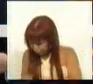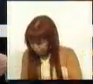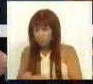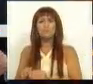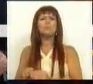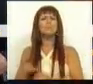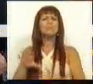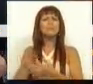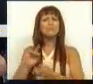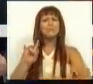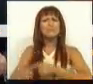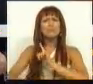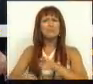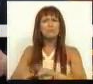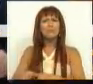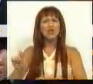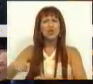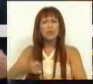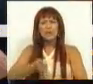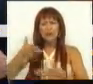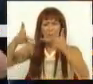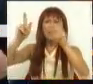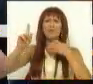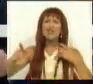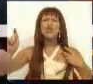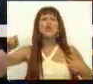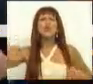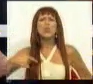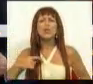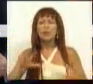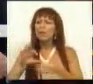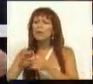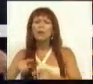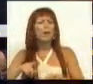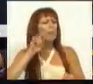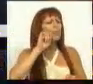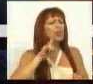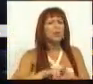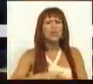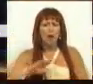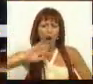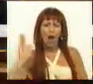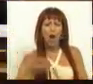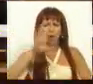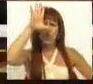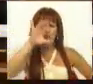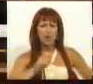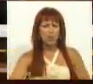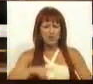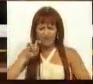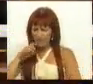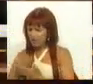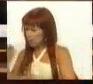no que diz respeito a juiz de liberdades, aquele juiz que se interpõe entre a proteção punitiva do Estado e a defesa